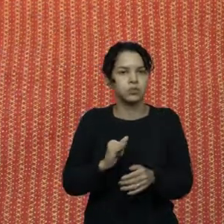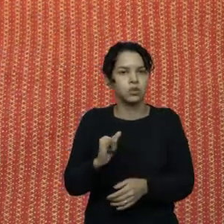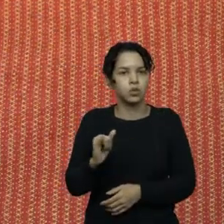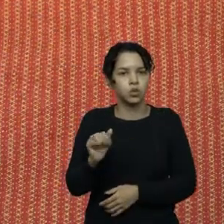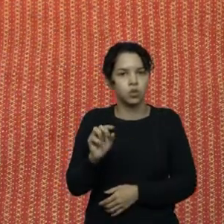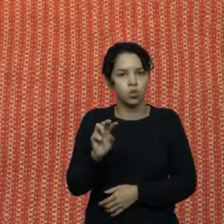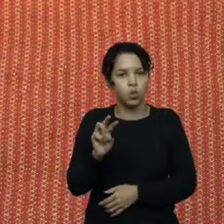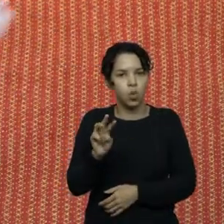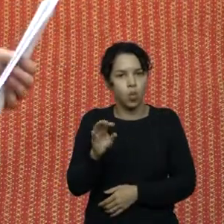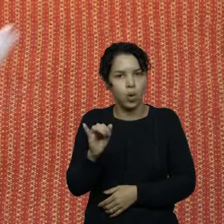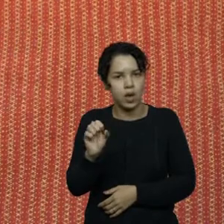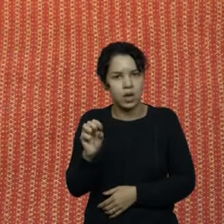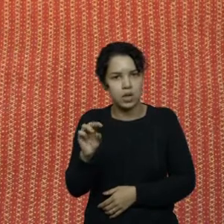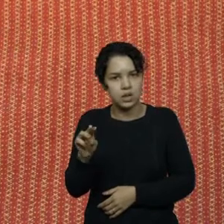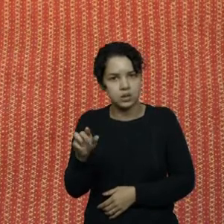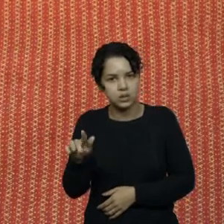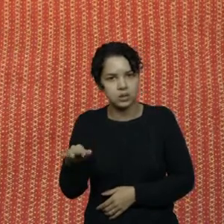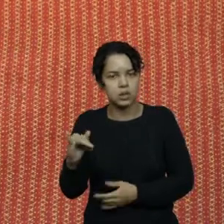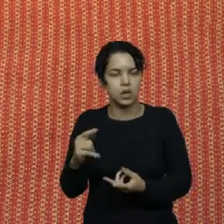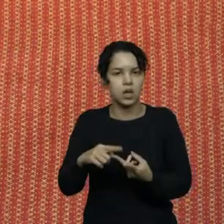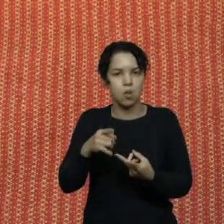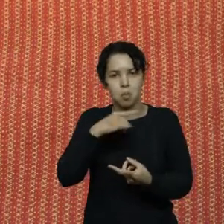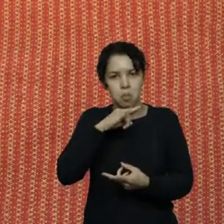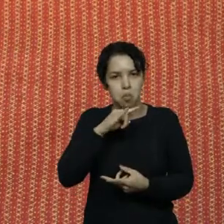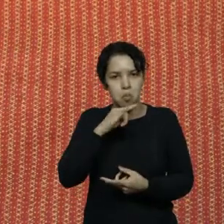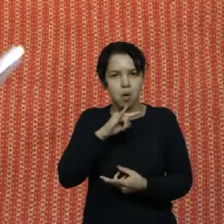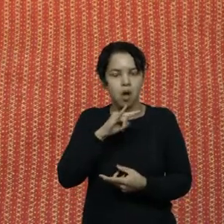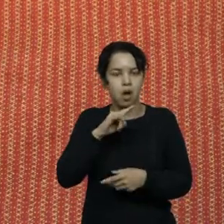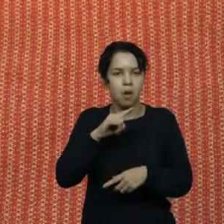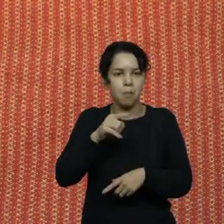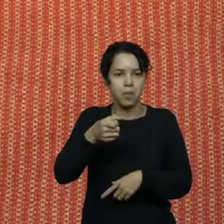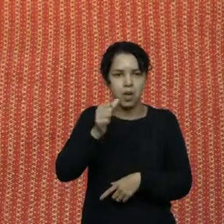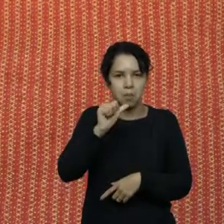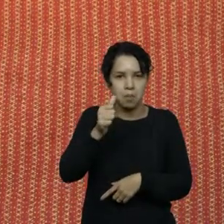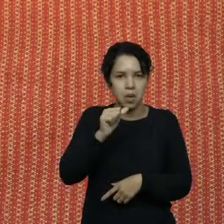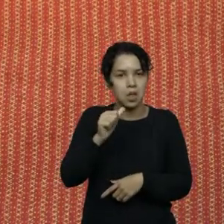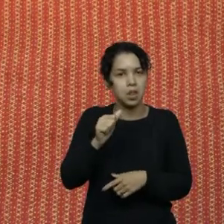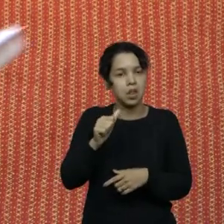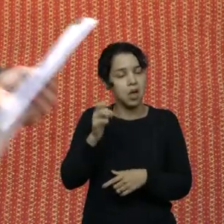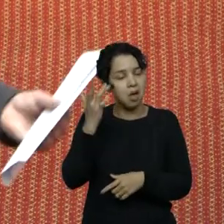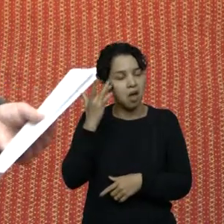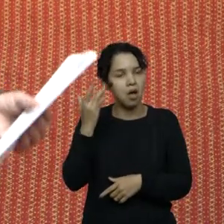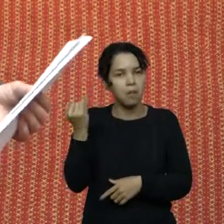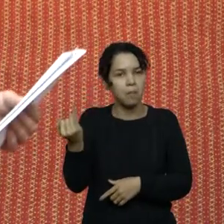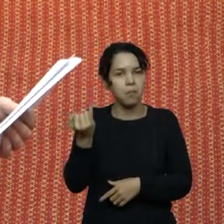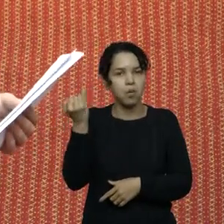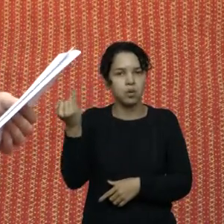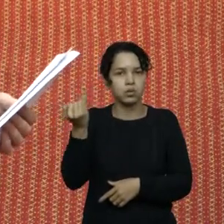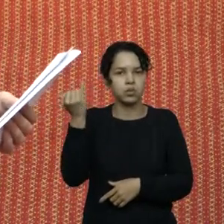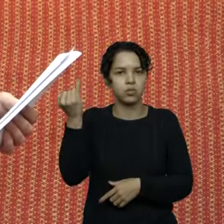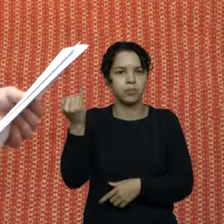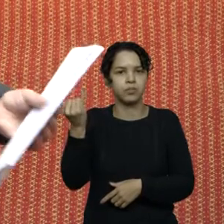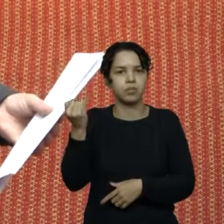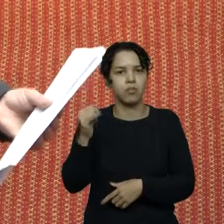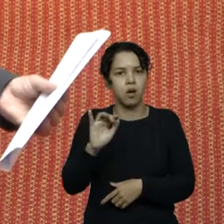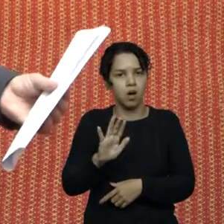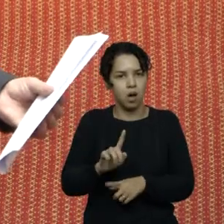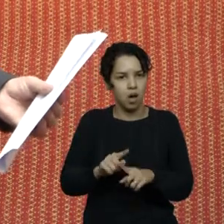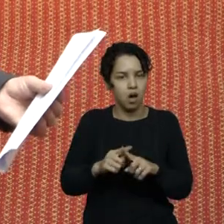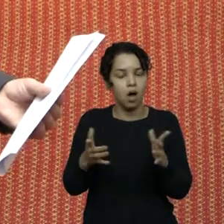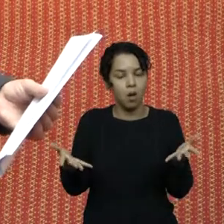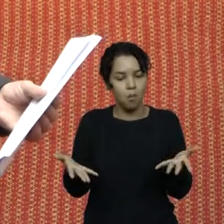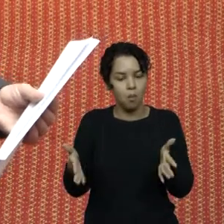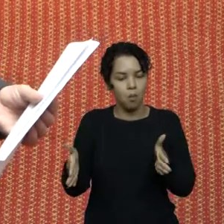da cachaça desses produtos acho que é importante nesse momento o